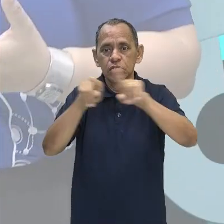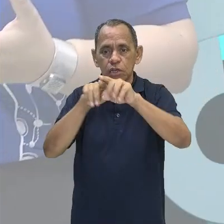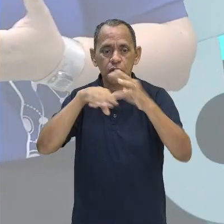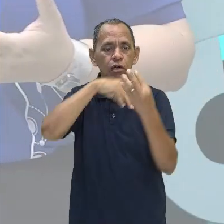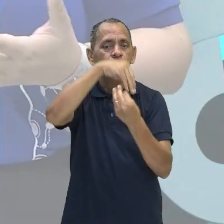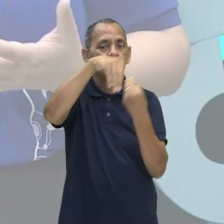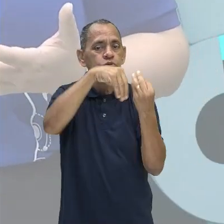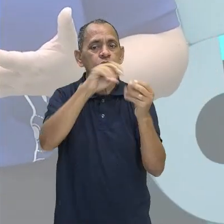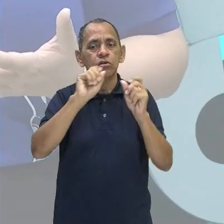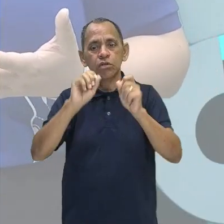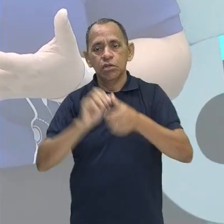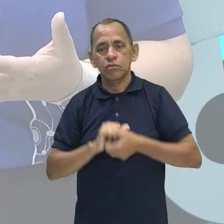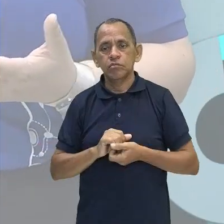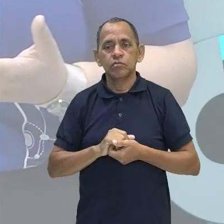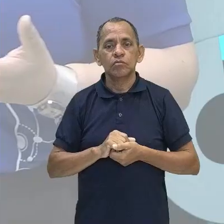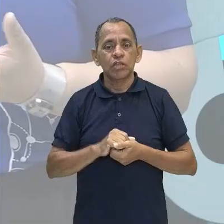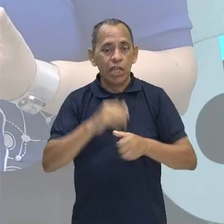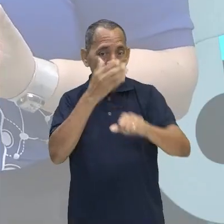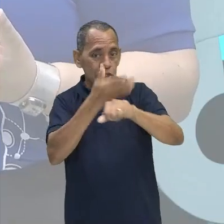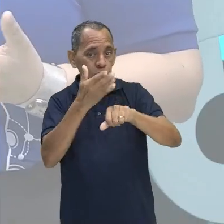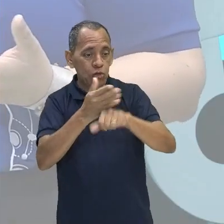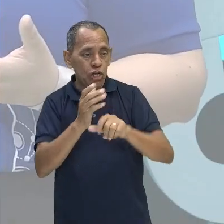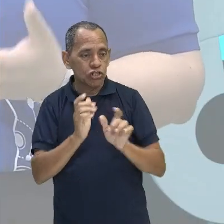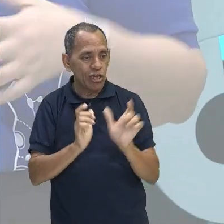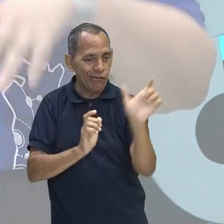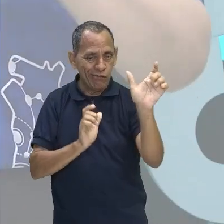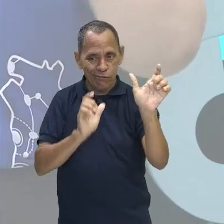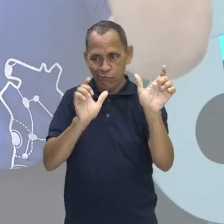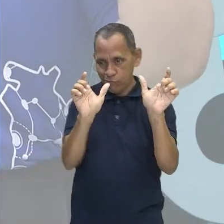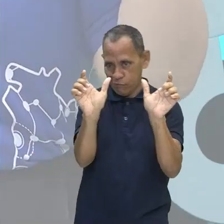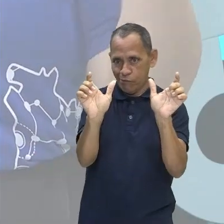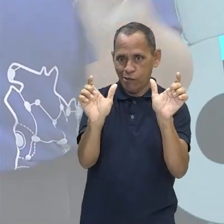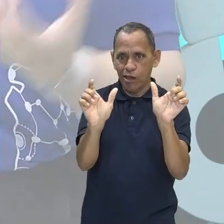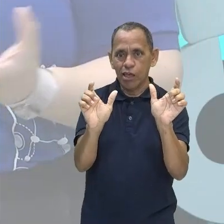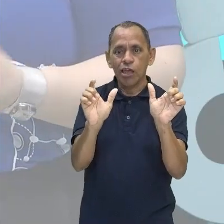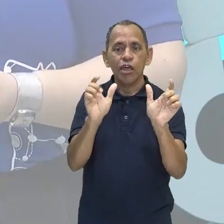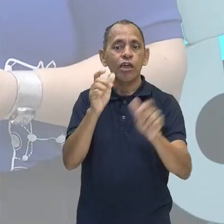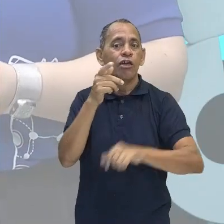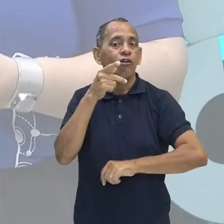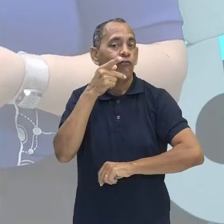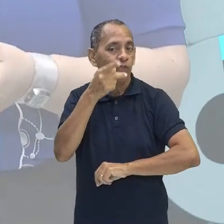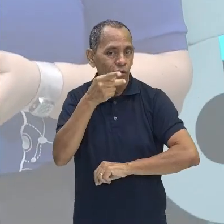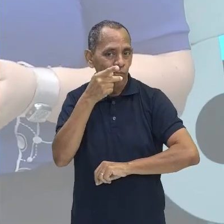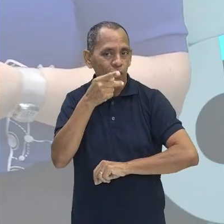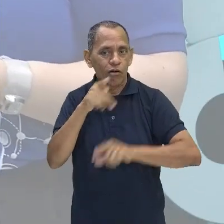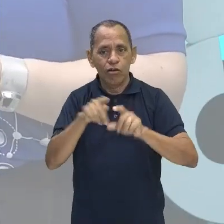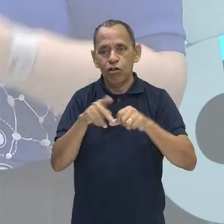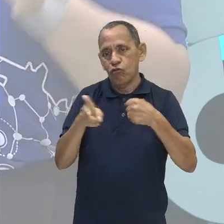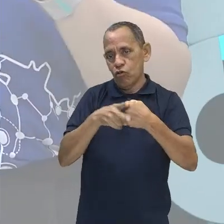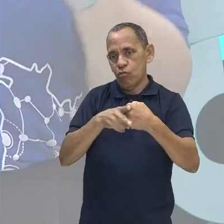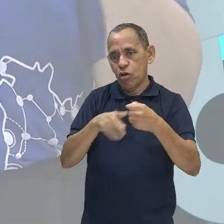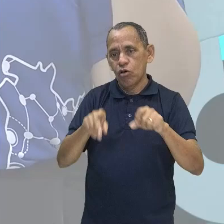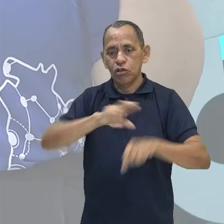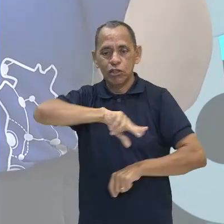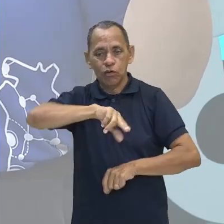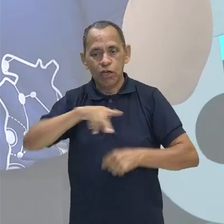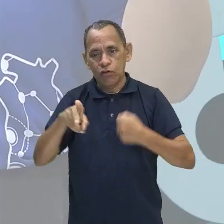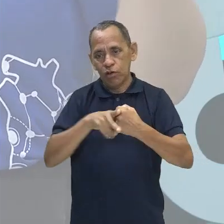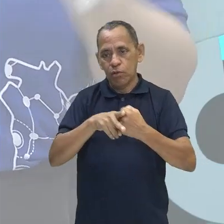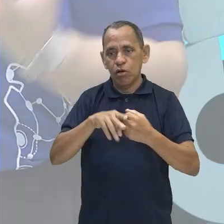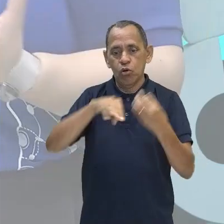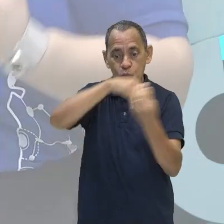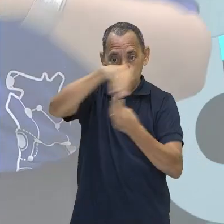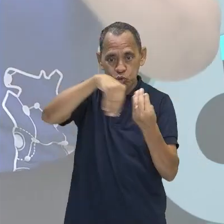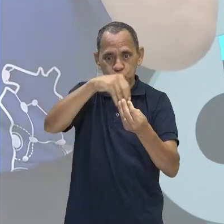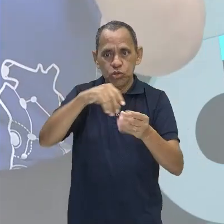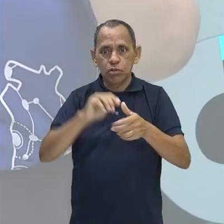misturar os elementos verbais e os não verbais nesse ato de comunicação. E é interessante porque quando